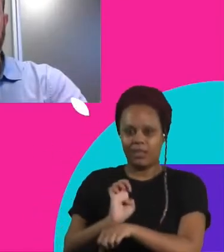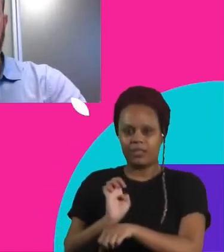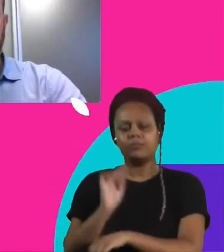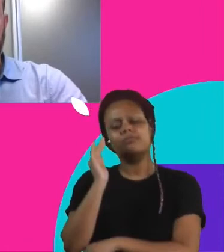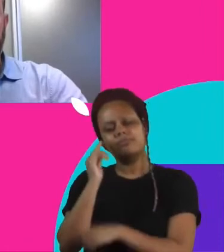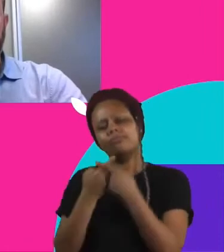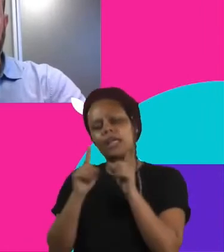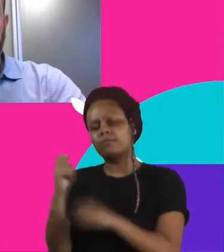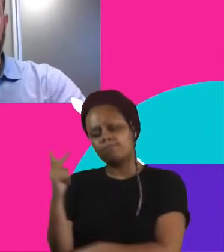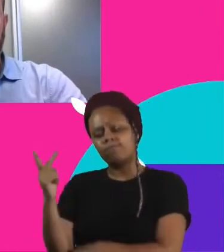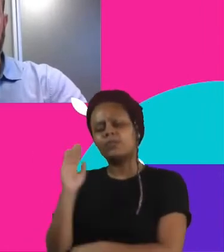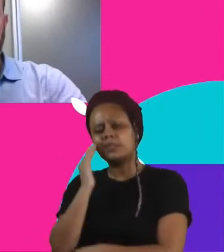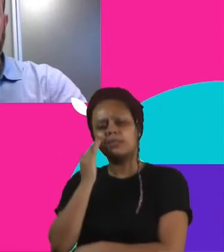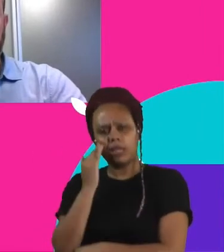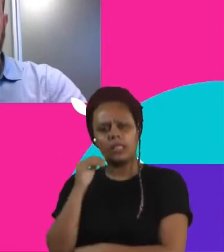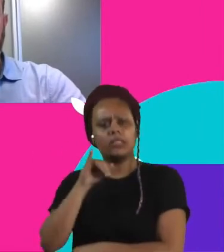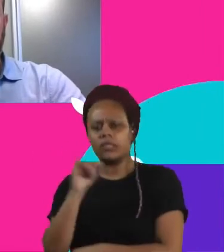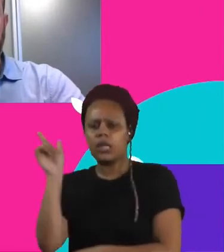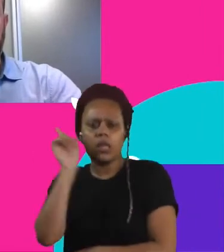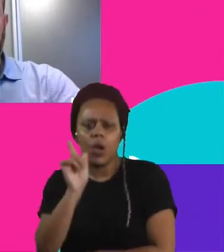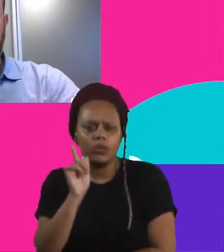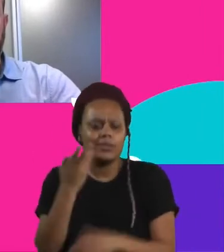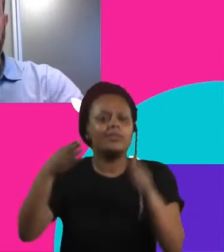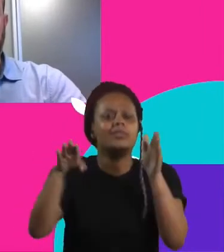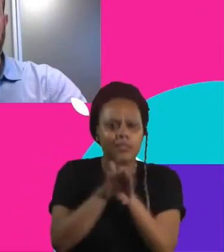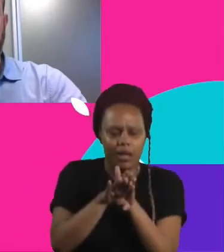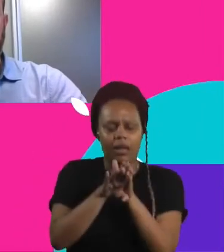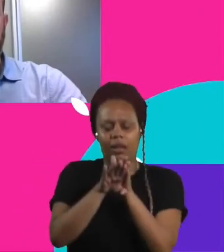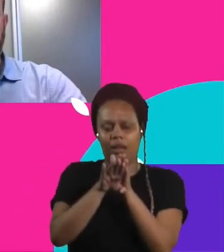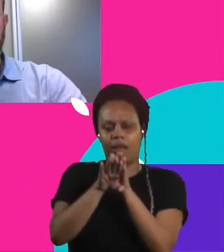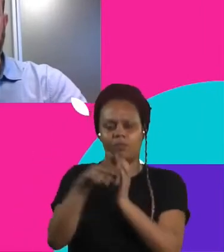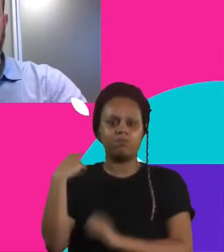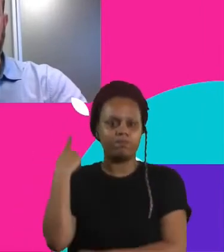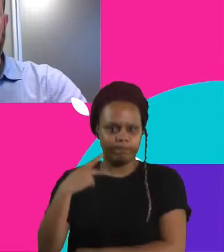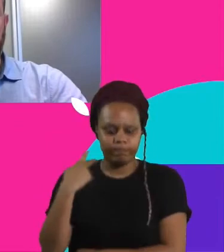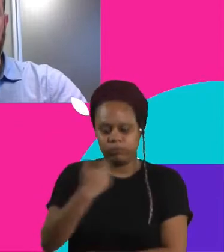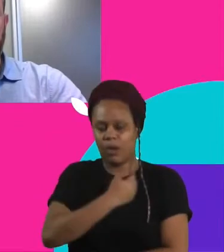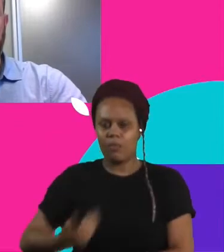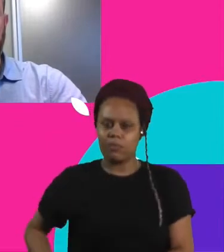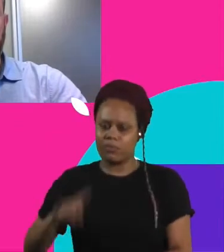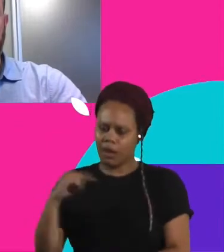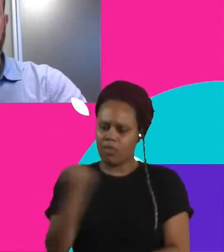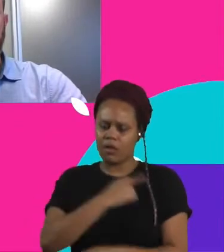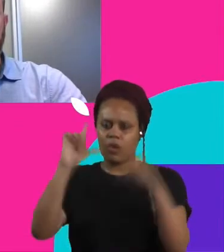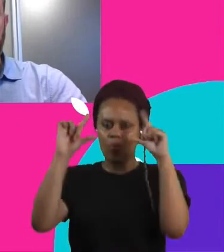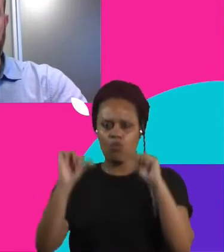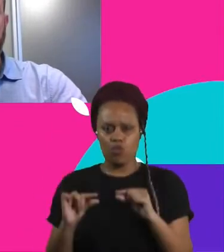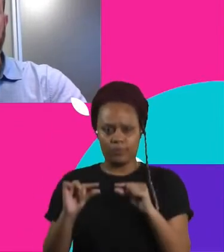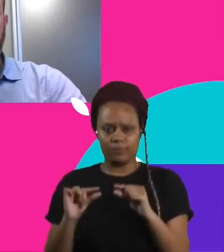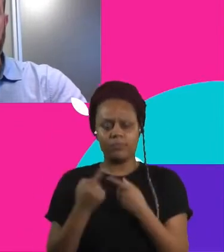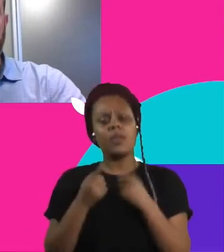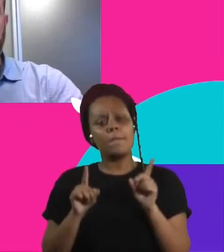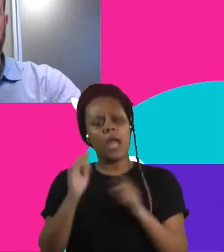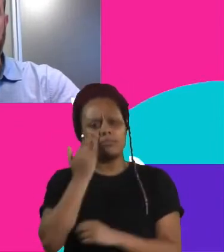conseguir realmente chegar na gestão pública e nas políticas públicas, a gente vai ficar pequeno. E dados são